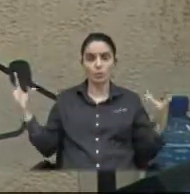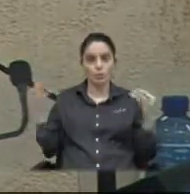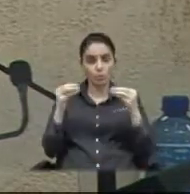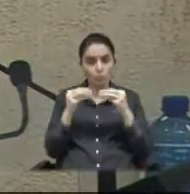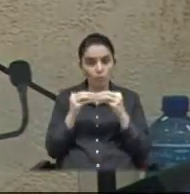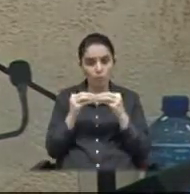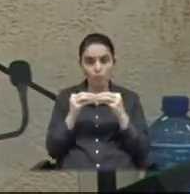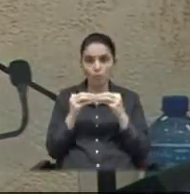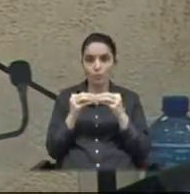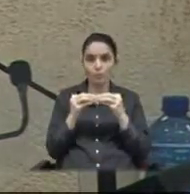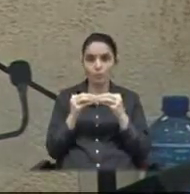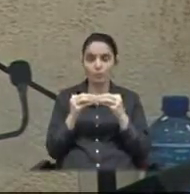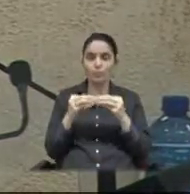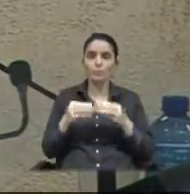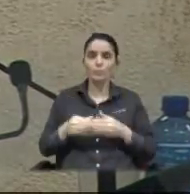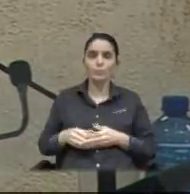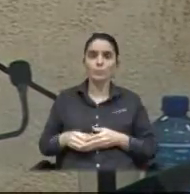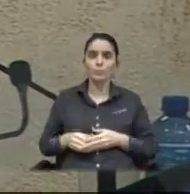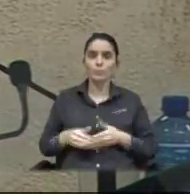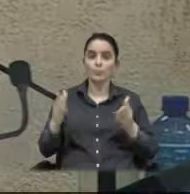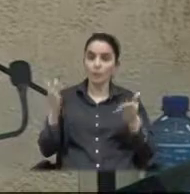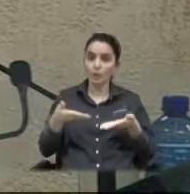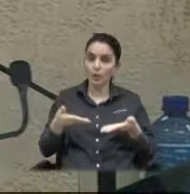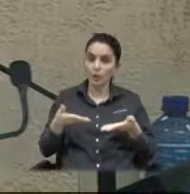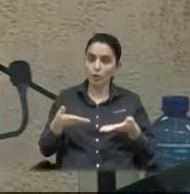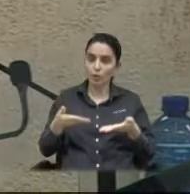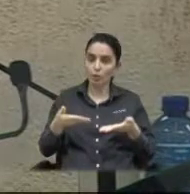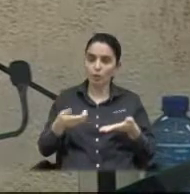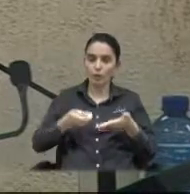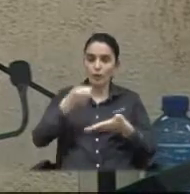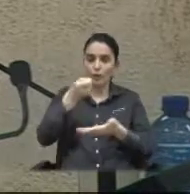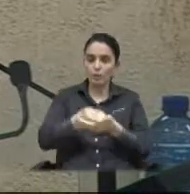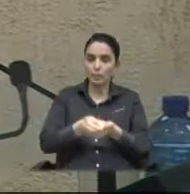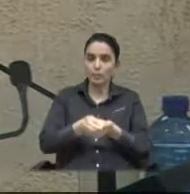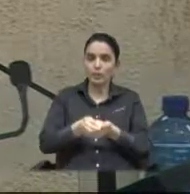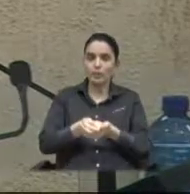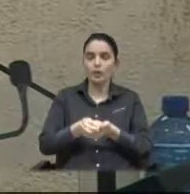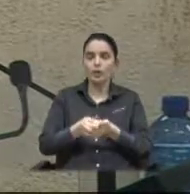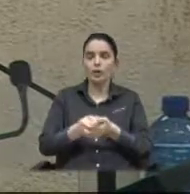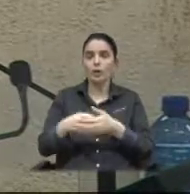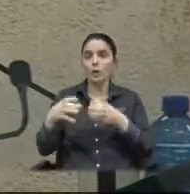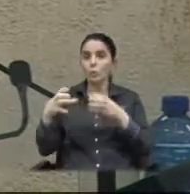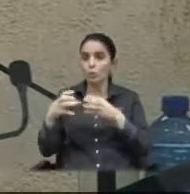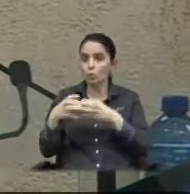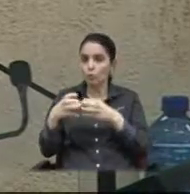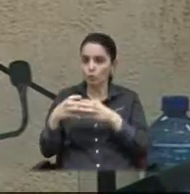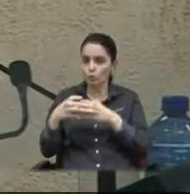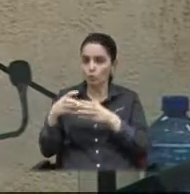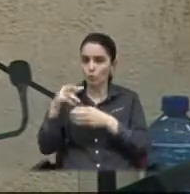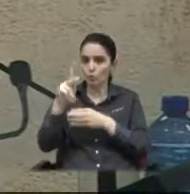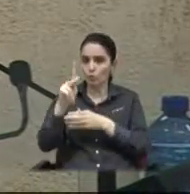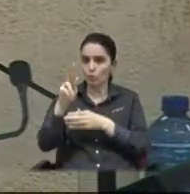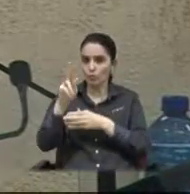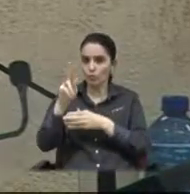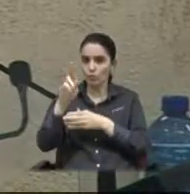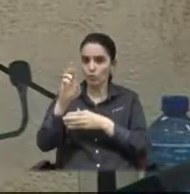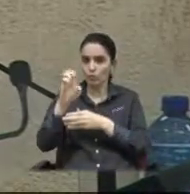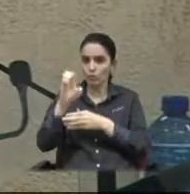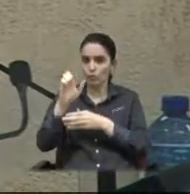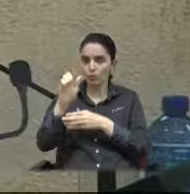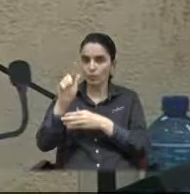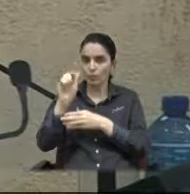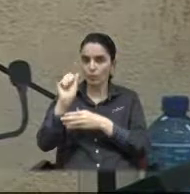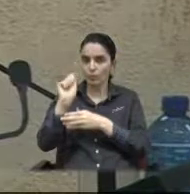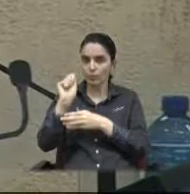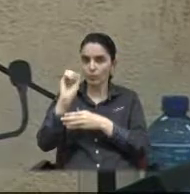simplesmente em passar a remunerar o servidor pela equipe de apoio do pregão, ao invés de remunerar